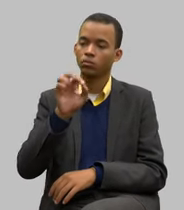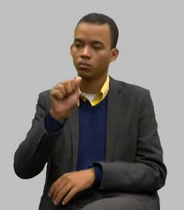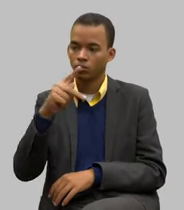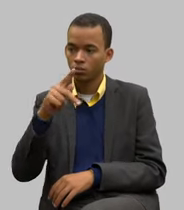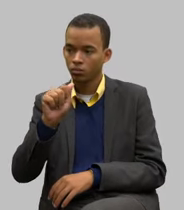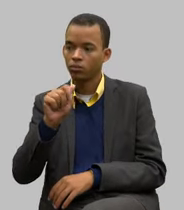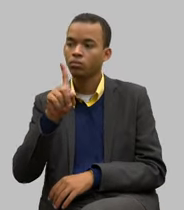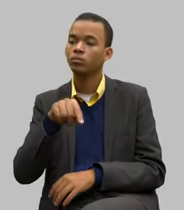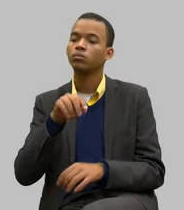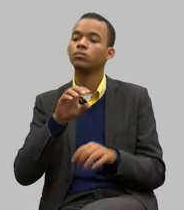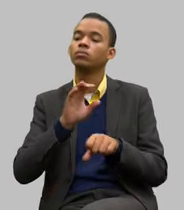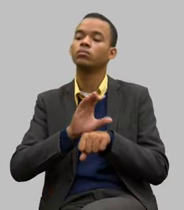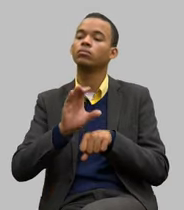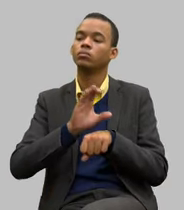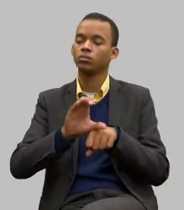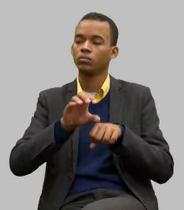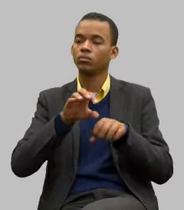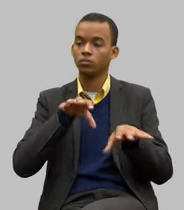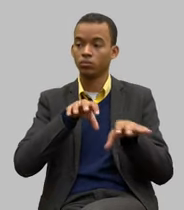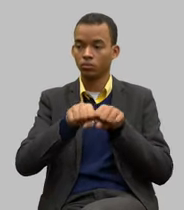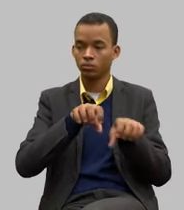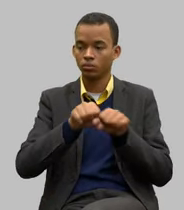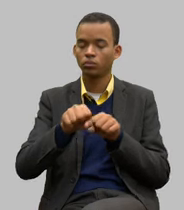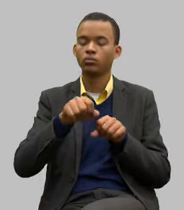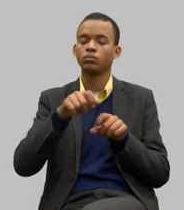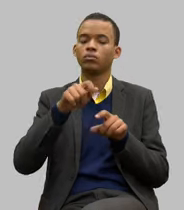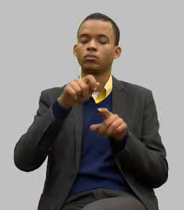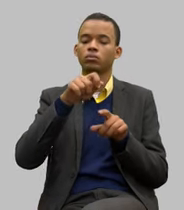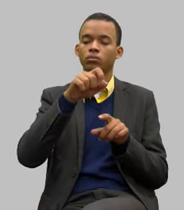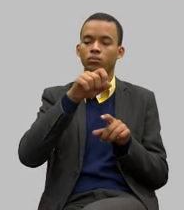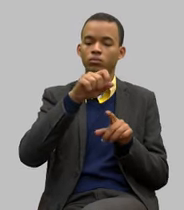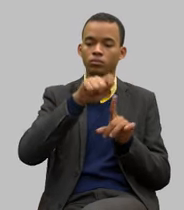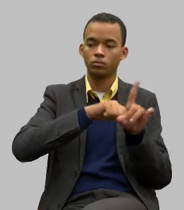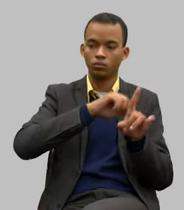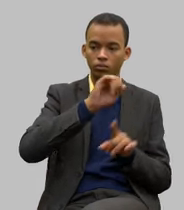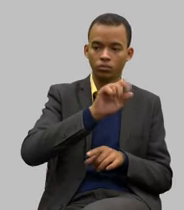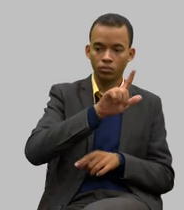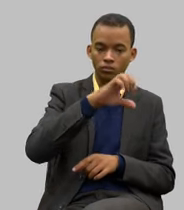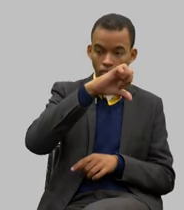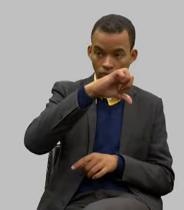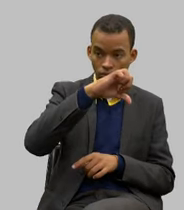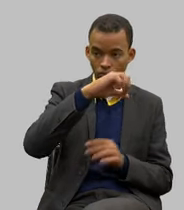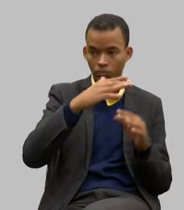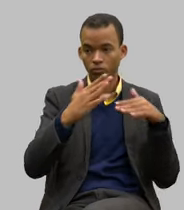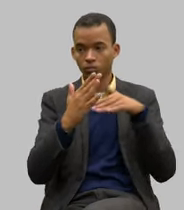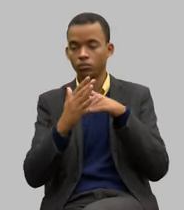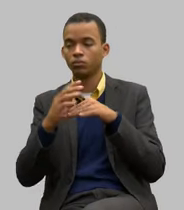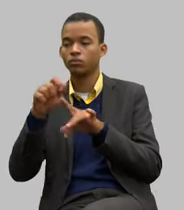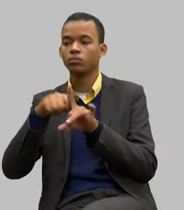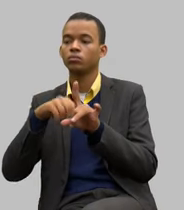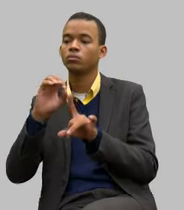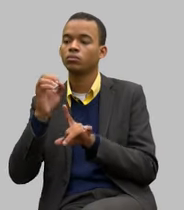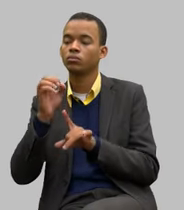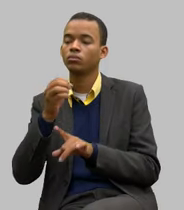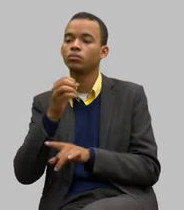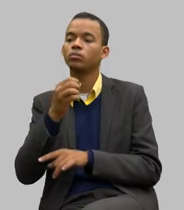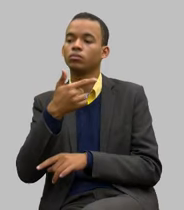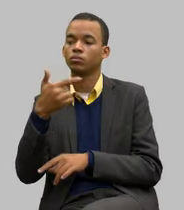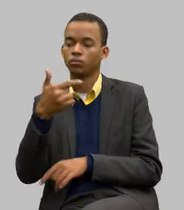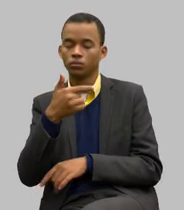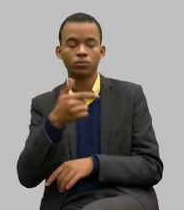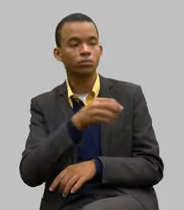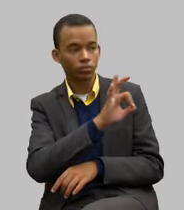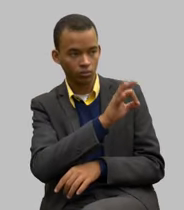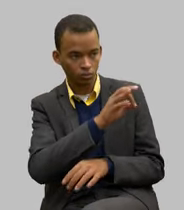vai esse curso vai ser realizado no período de 9 de Julho a 22 de outubro então das 270 vagas ofertadas 290 candidatos